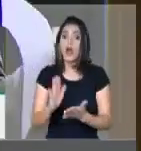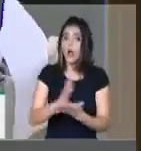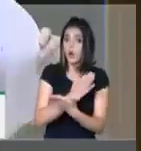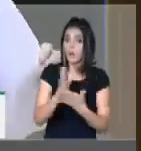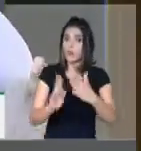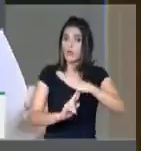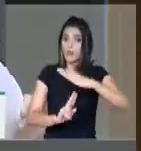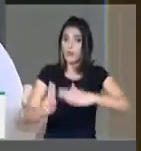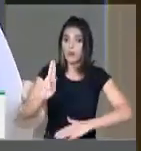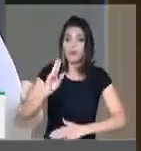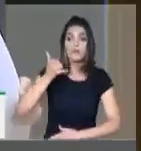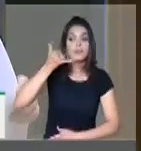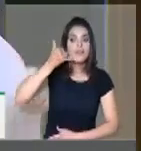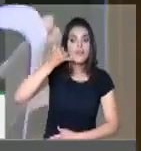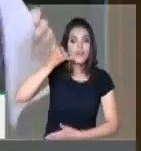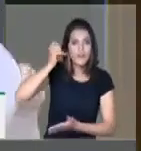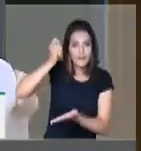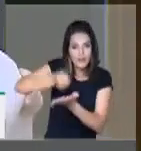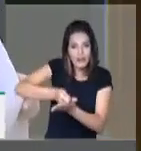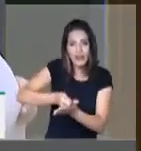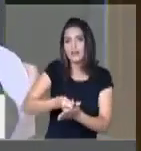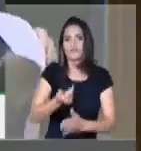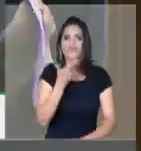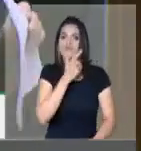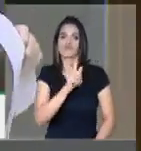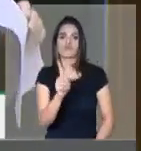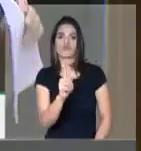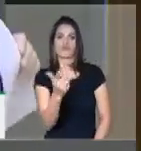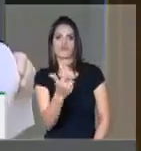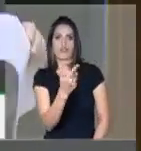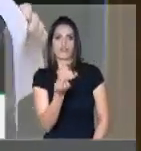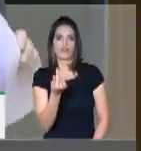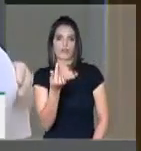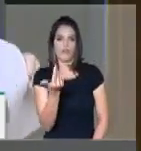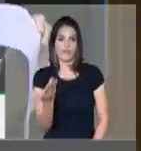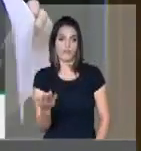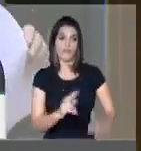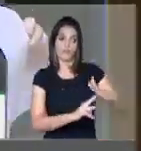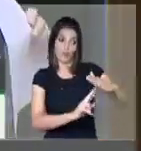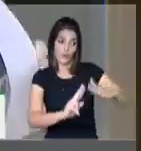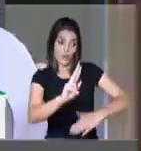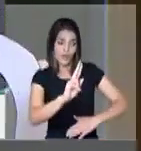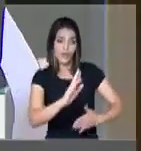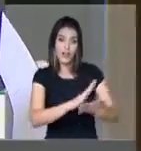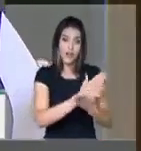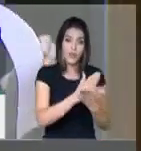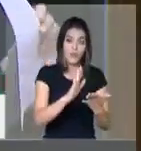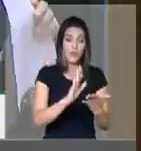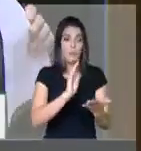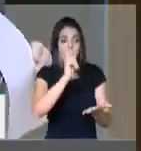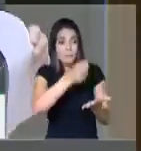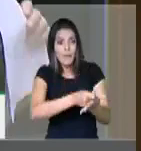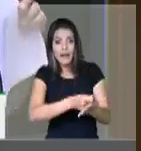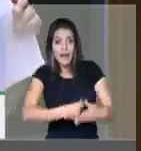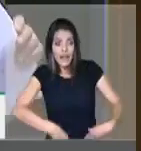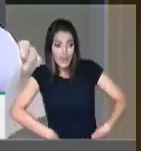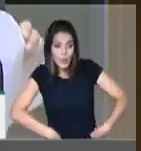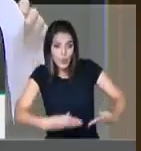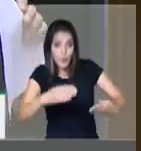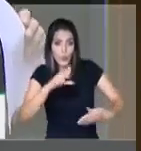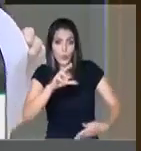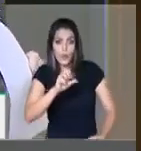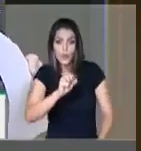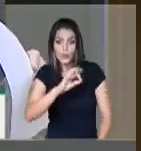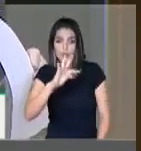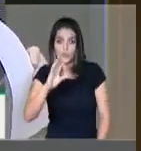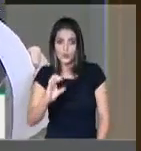pagar a conta telefônica. Tem universidades que não estão conseguindo pagar o seu custeio pelo